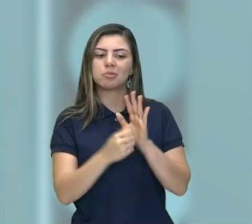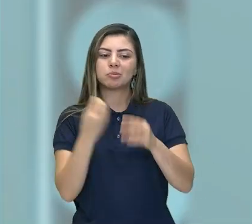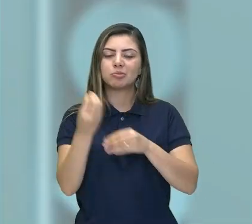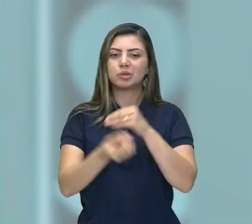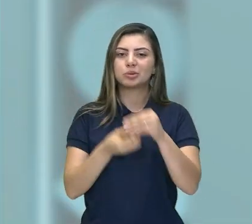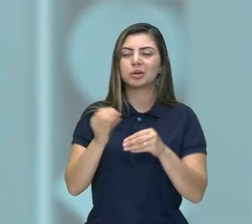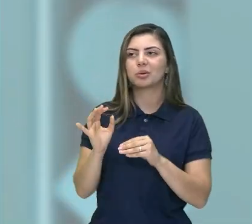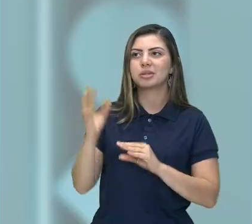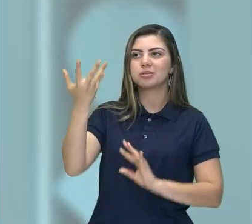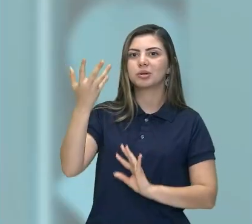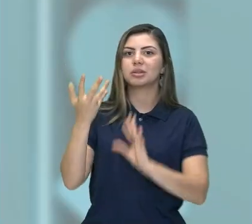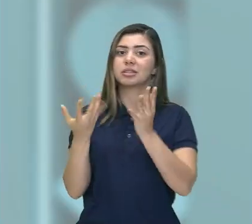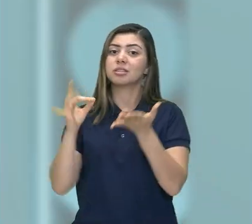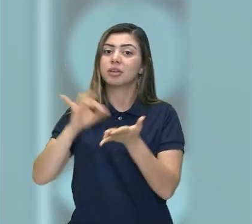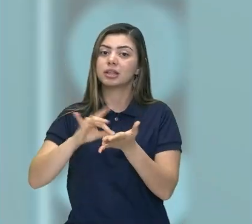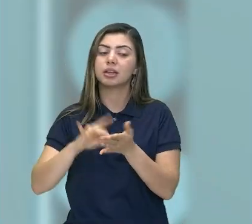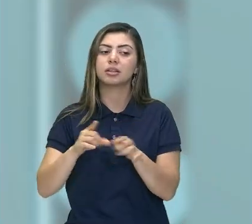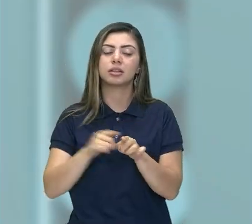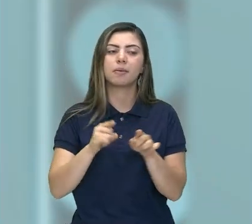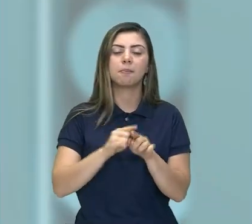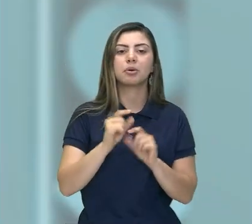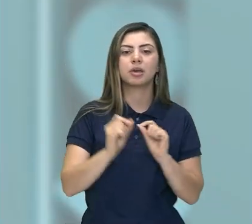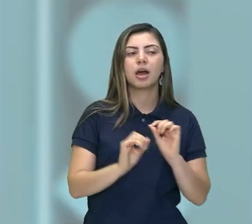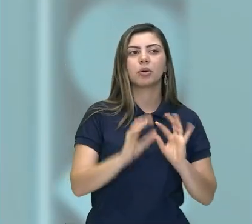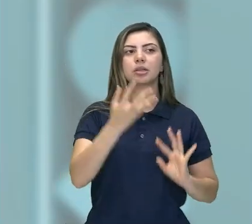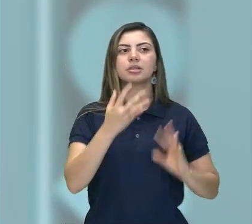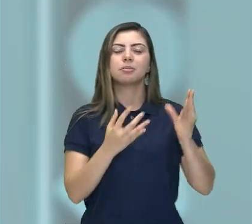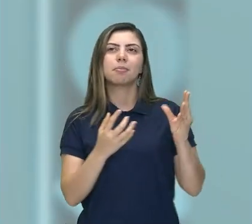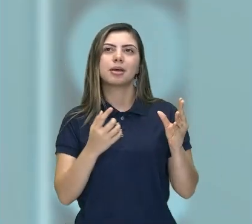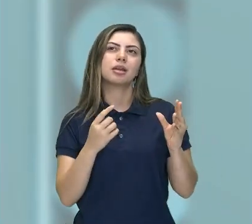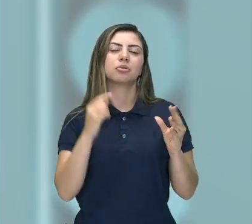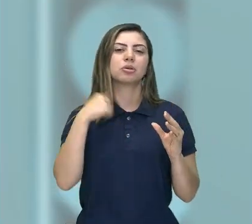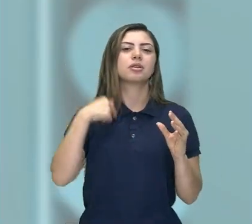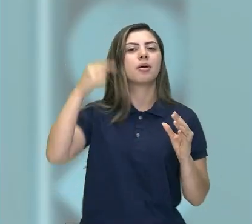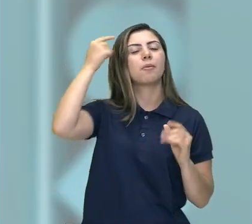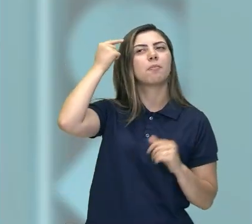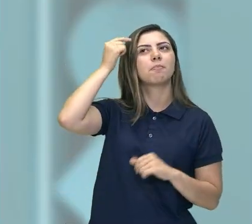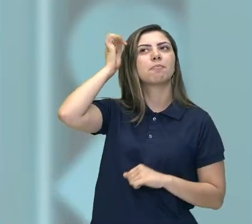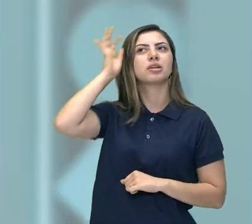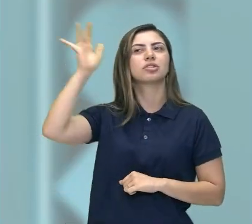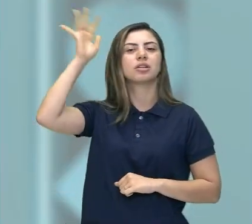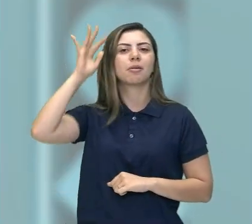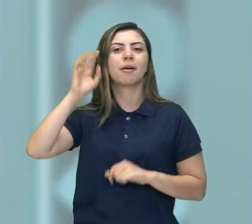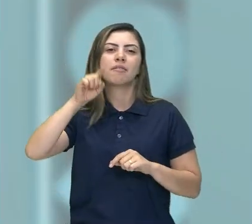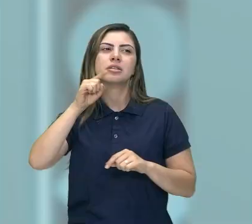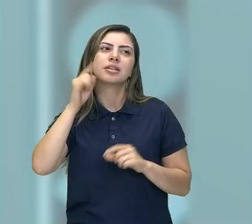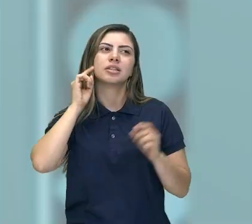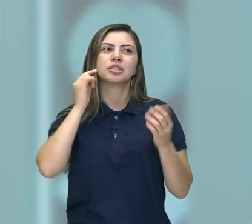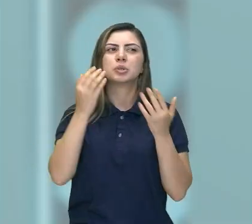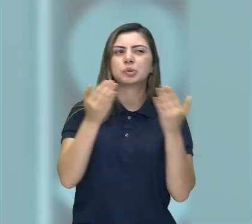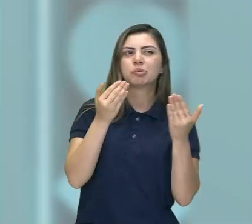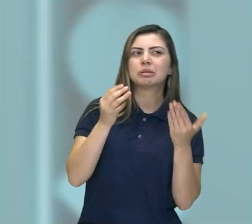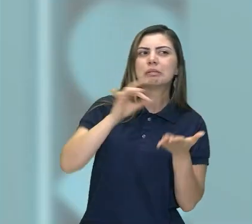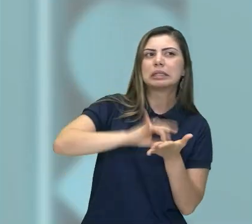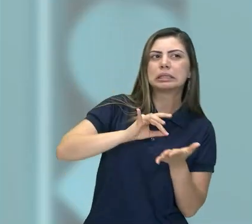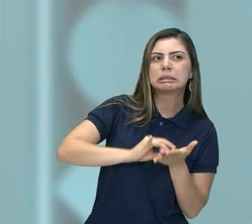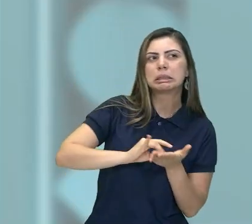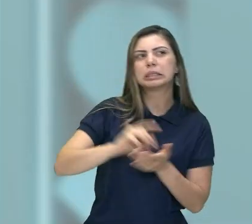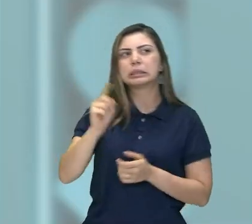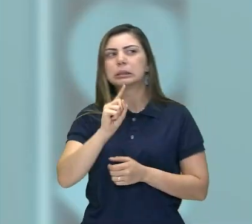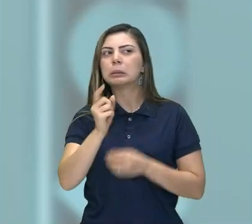elemento fantástico, o elemento imaginário. Aí você fica na dúvida, meu Deus, será que é real? Será que não é? Então, quando a gente fala dessa